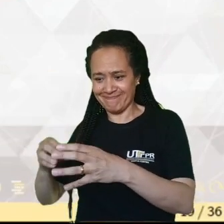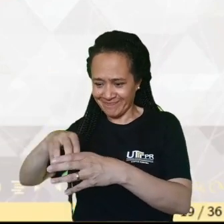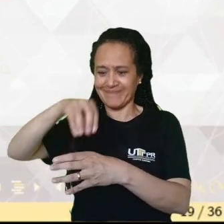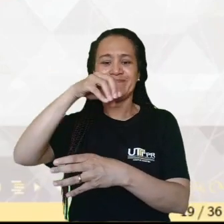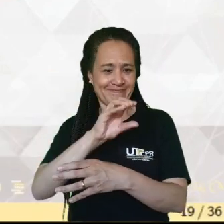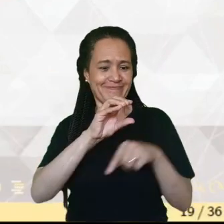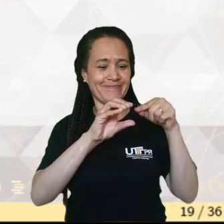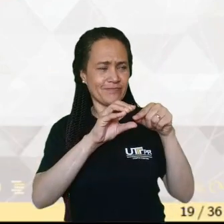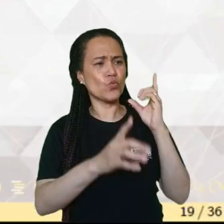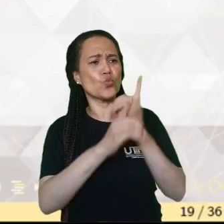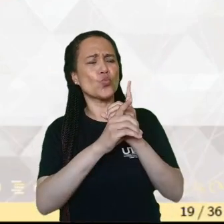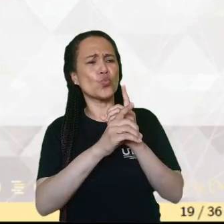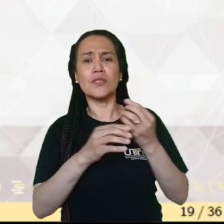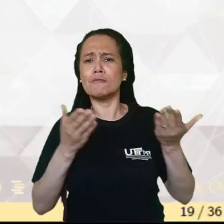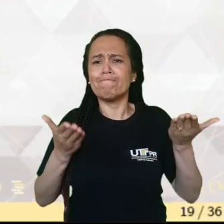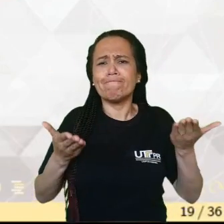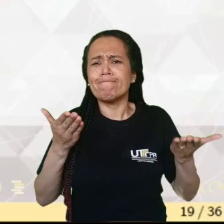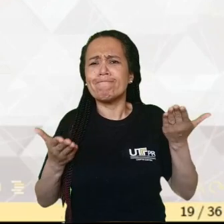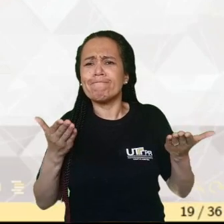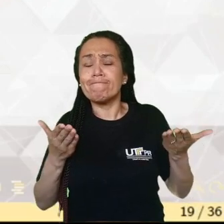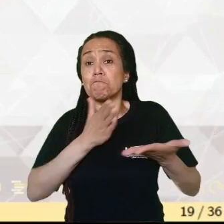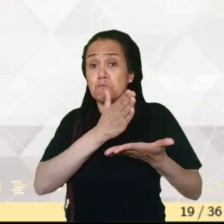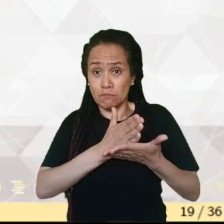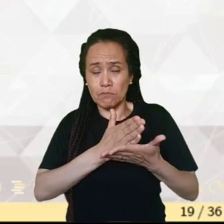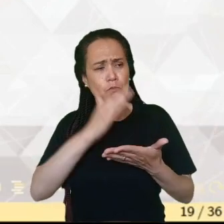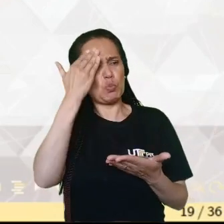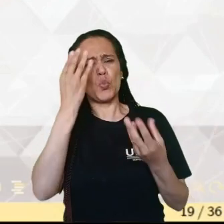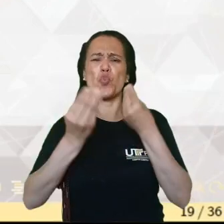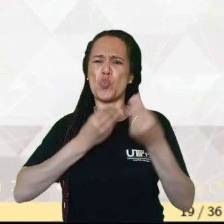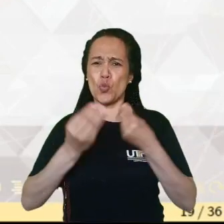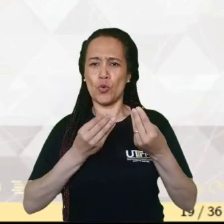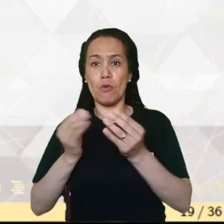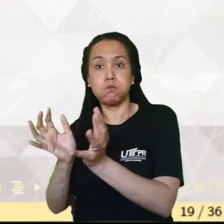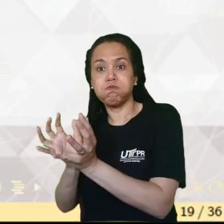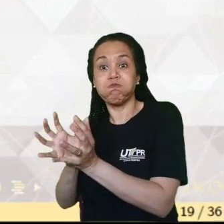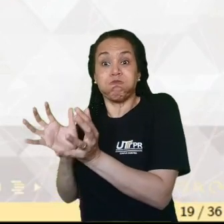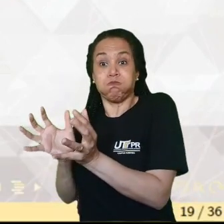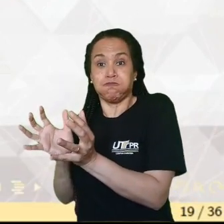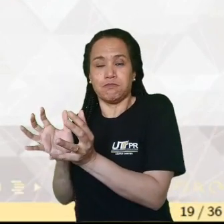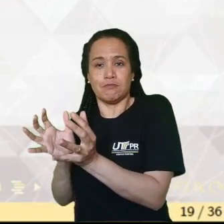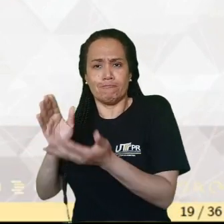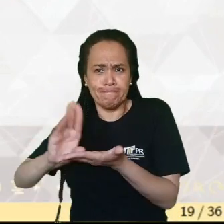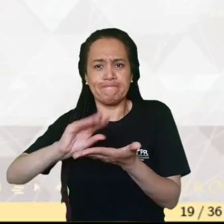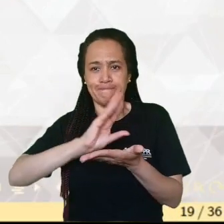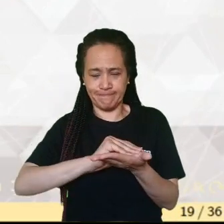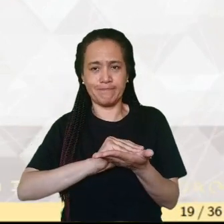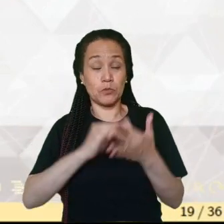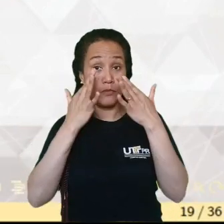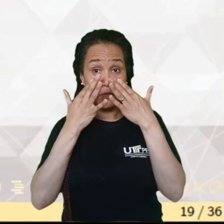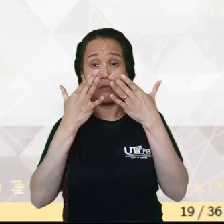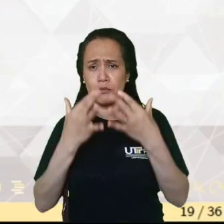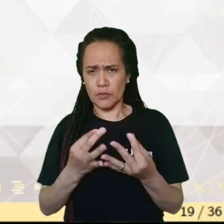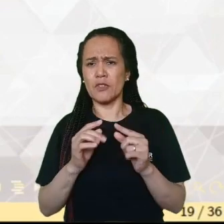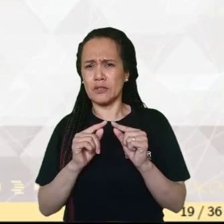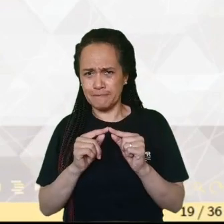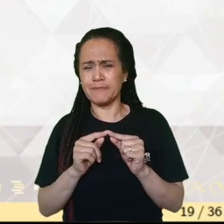olhar aquela média e vai tentar entender como que estava o seu conjunto de dados. Então tem que prestar bastante atenção